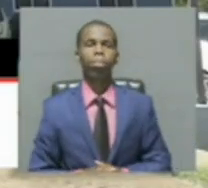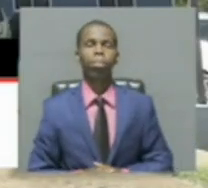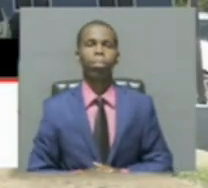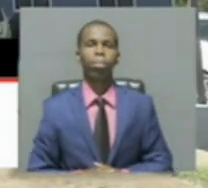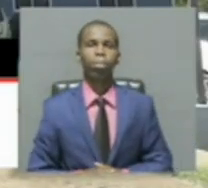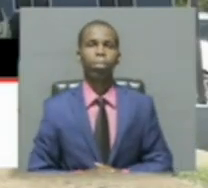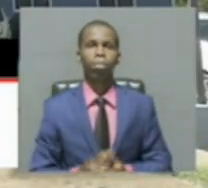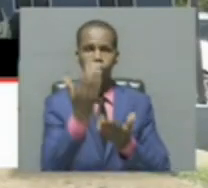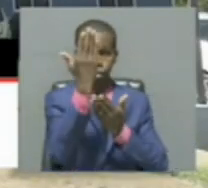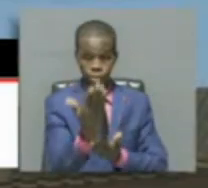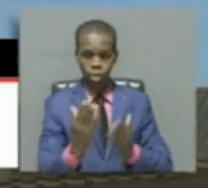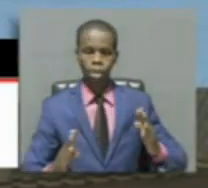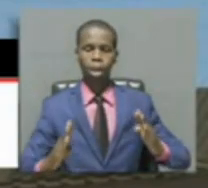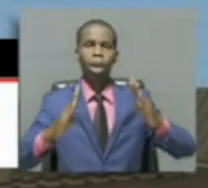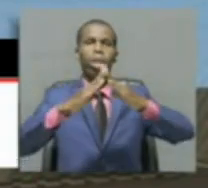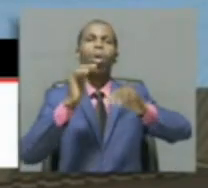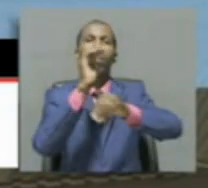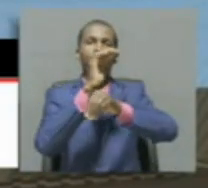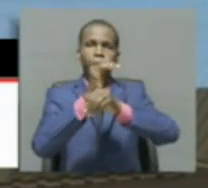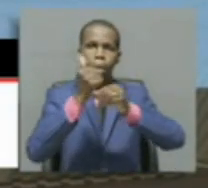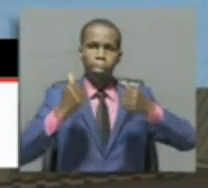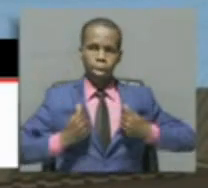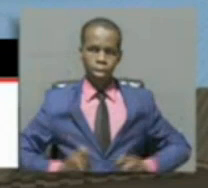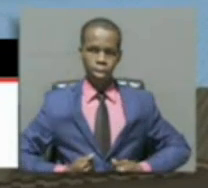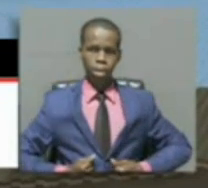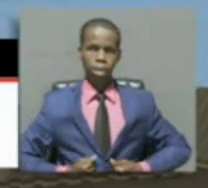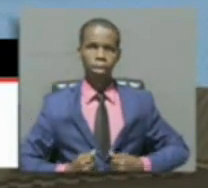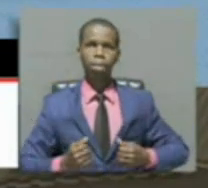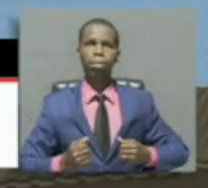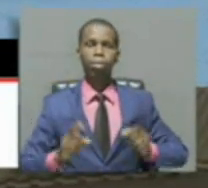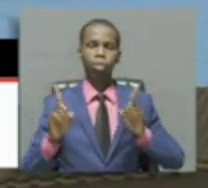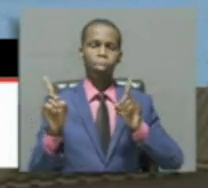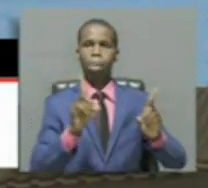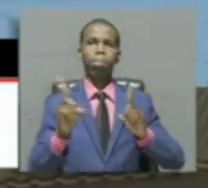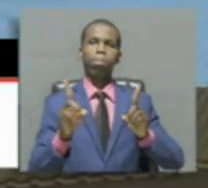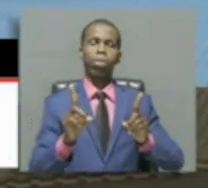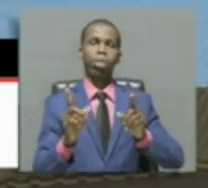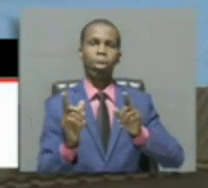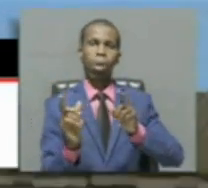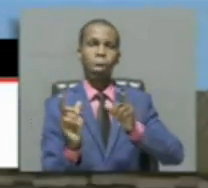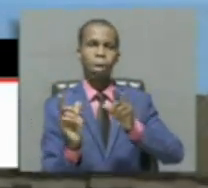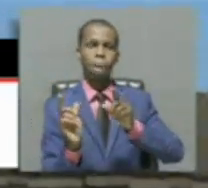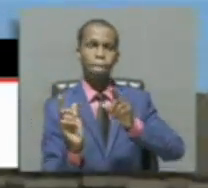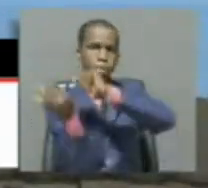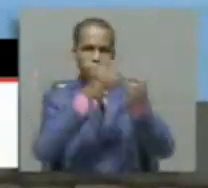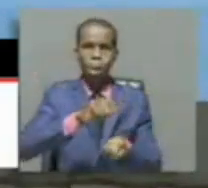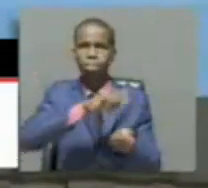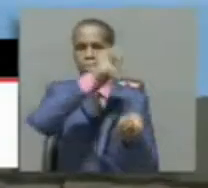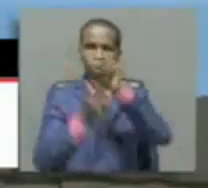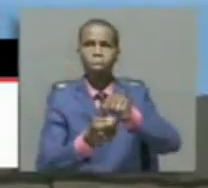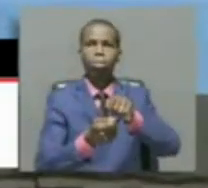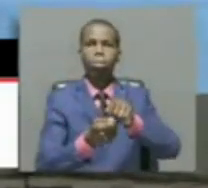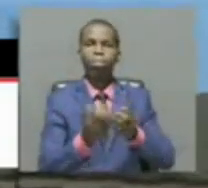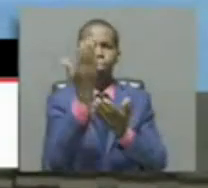No pavilhão Arena Cáceres Rubras, os atletas de Jiu-Jitsu desceram no tatame e colocaram à prova os seus dotes nas categorias